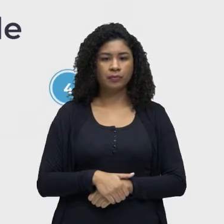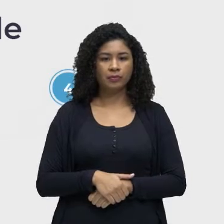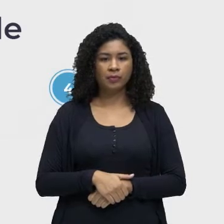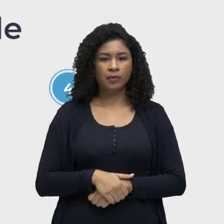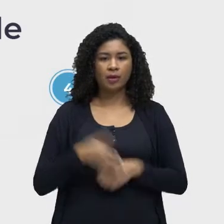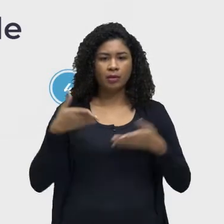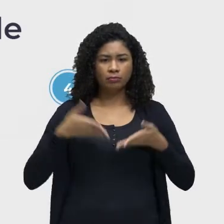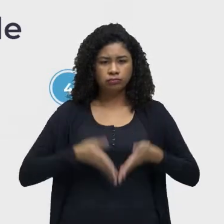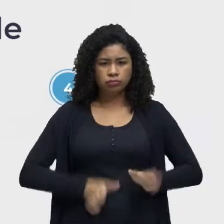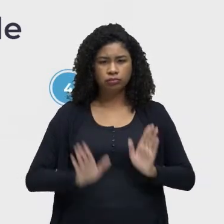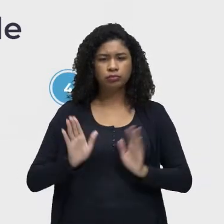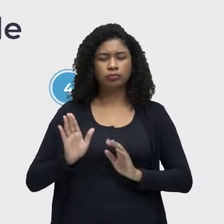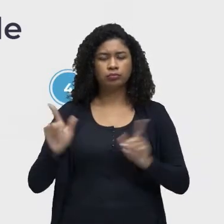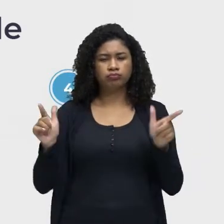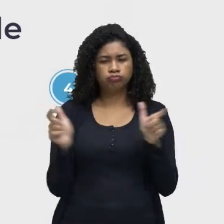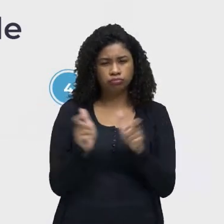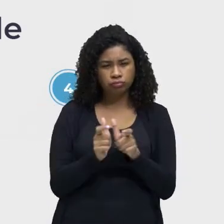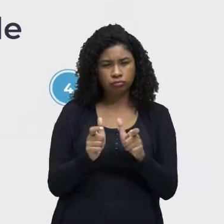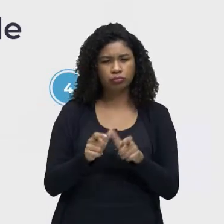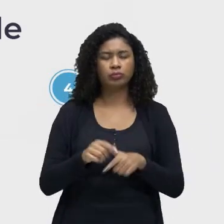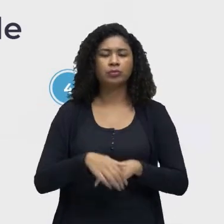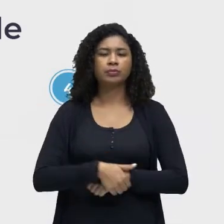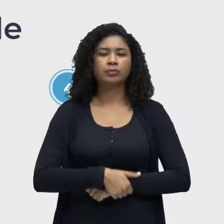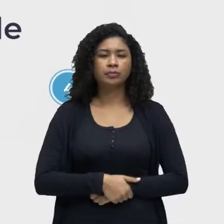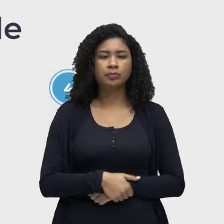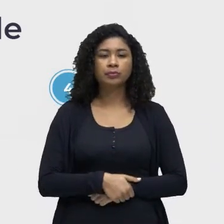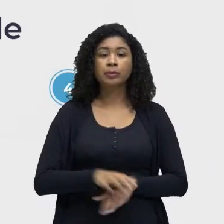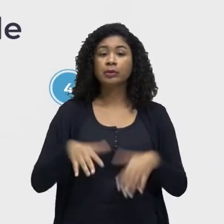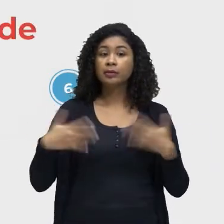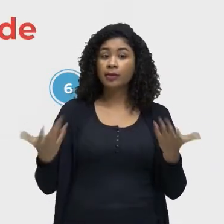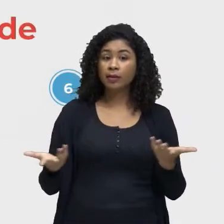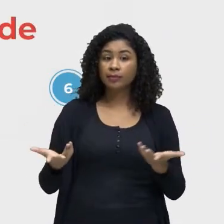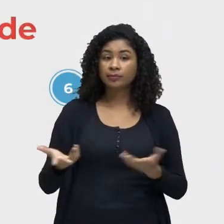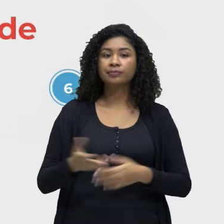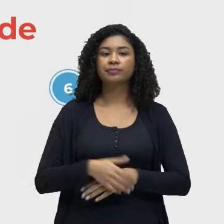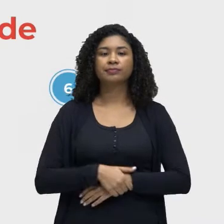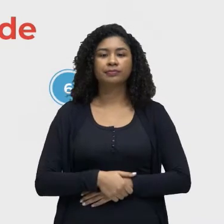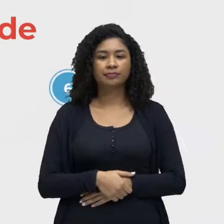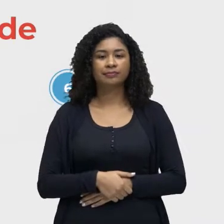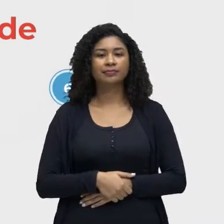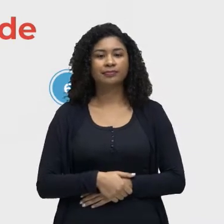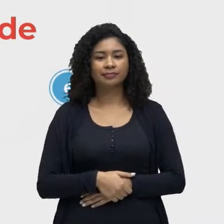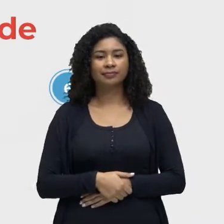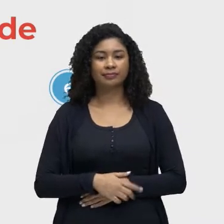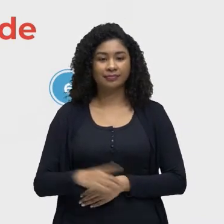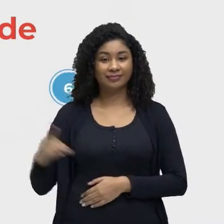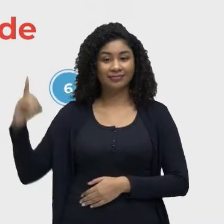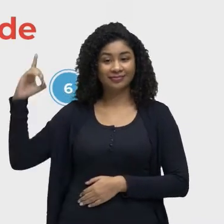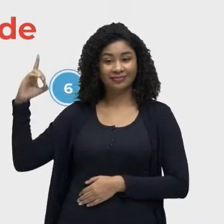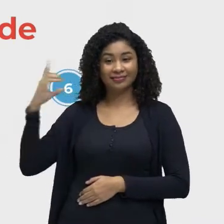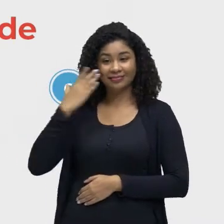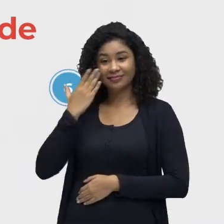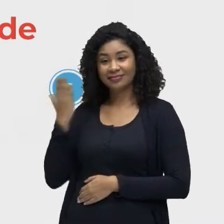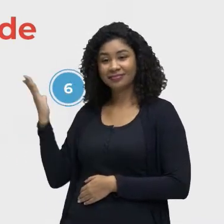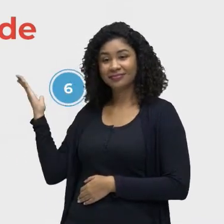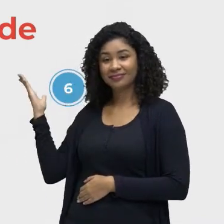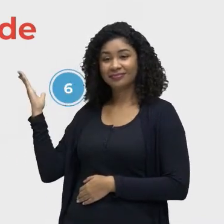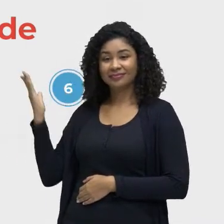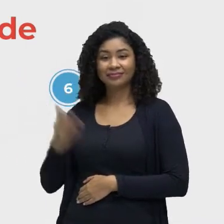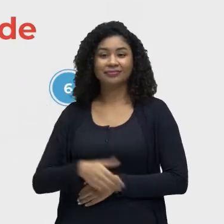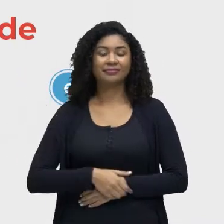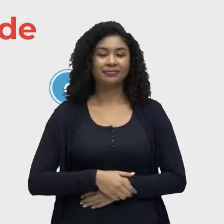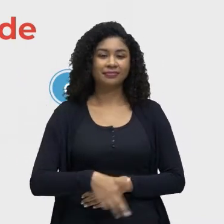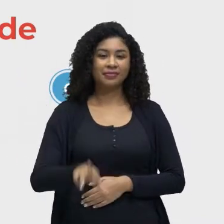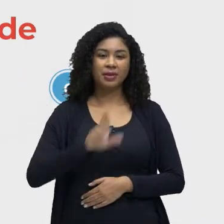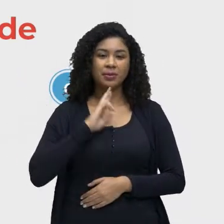alta expectativa de vida. Não teve nem mistério, né? A letra D, como você já enxerga no gabarito, é a alternativa correta que